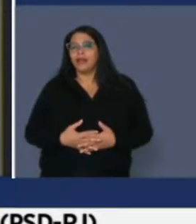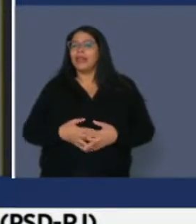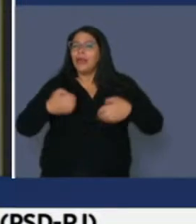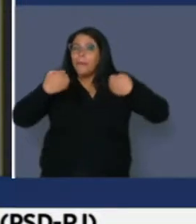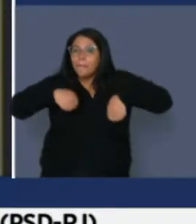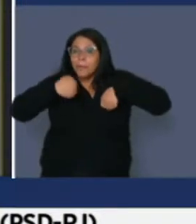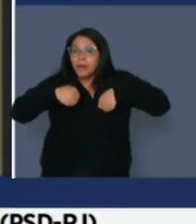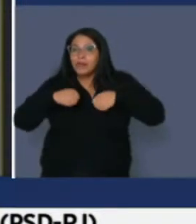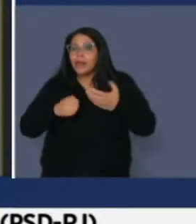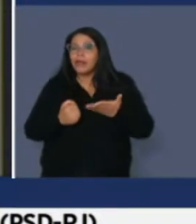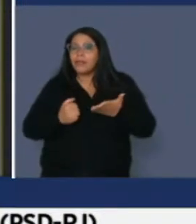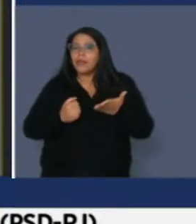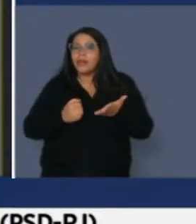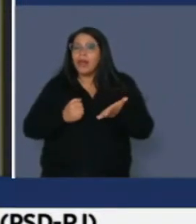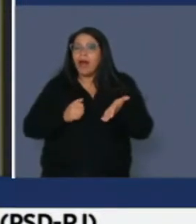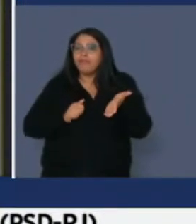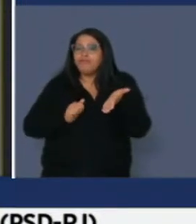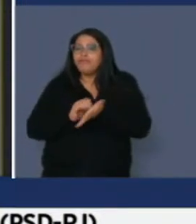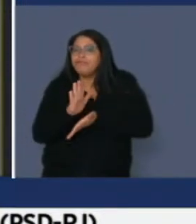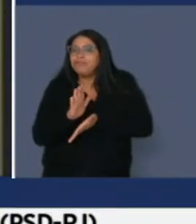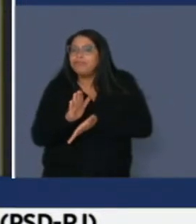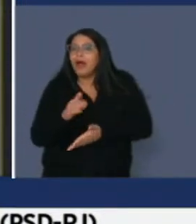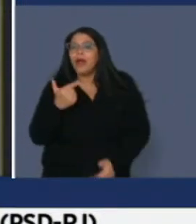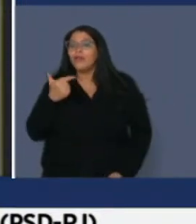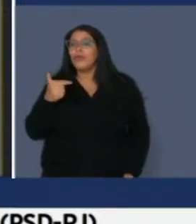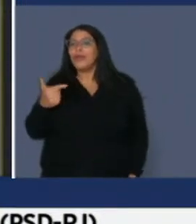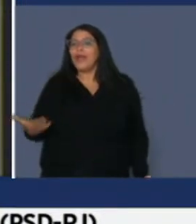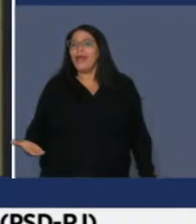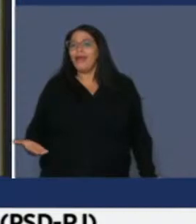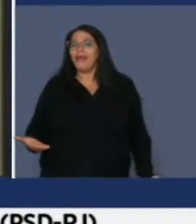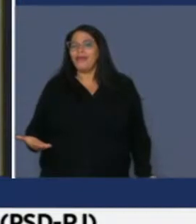necessários para pedirem a minha cassação.